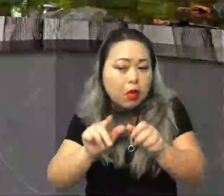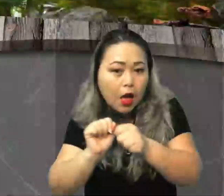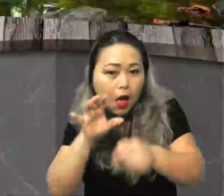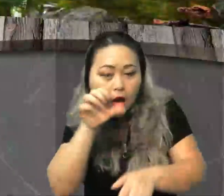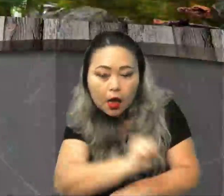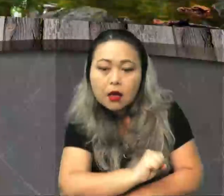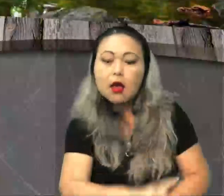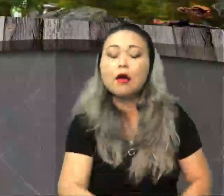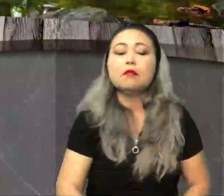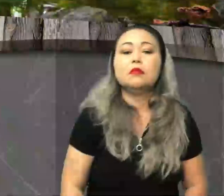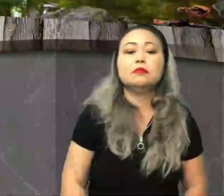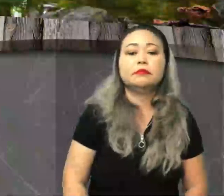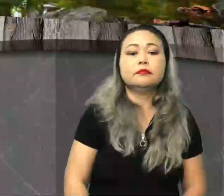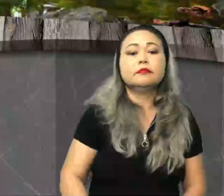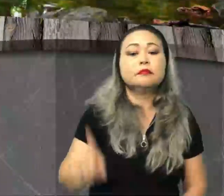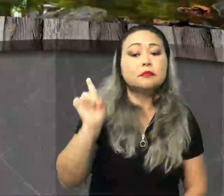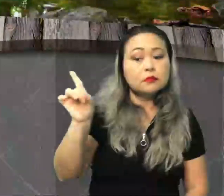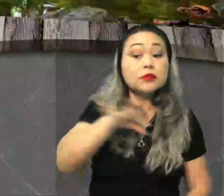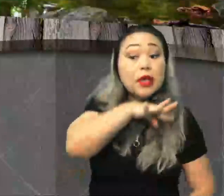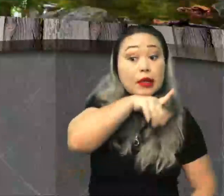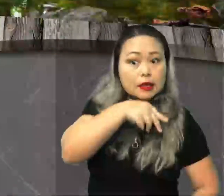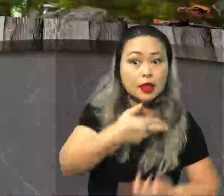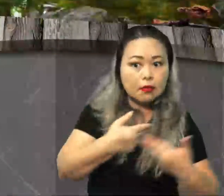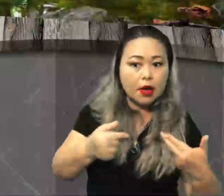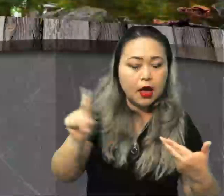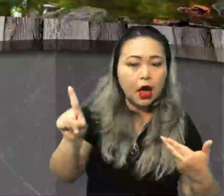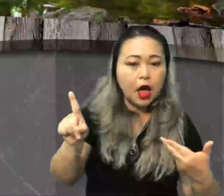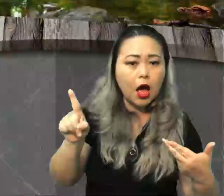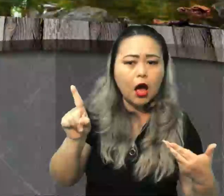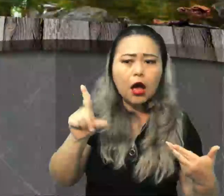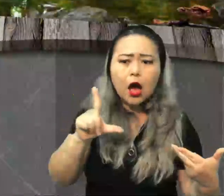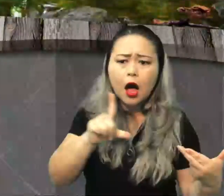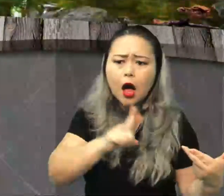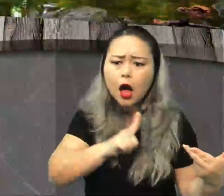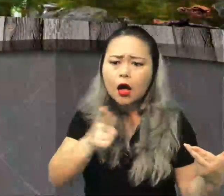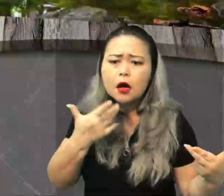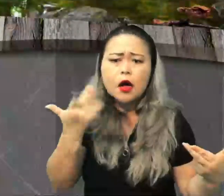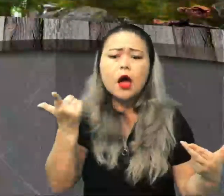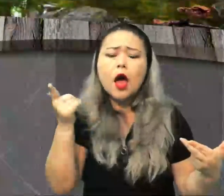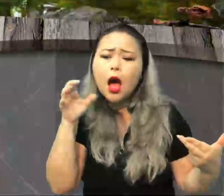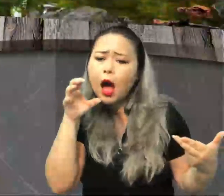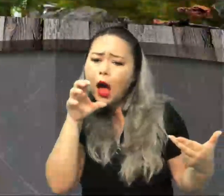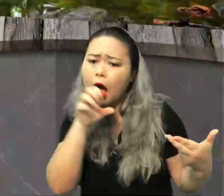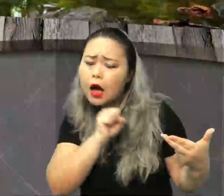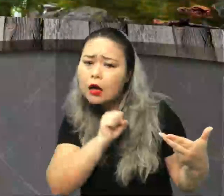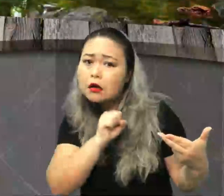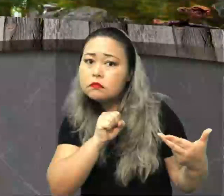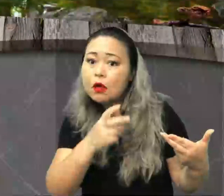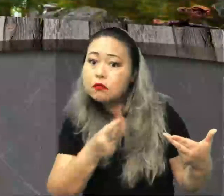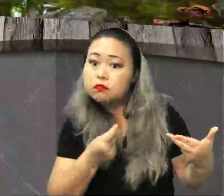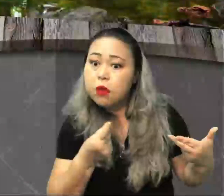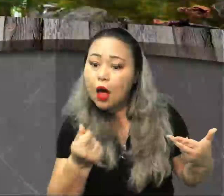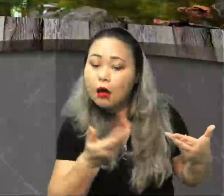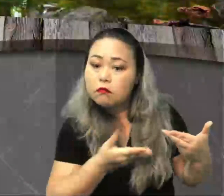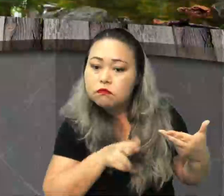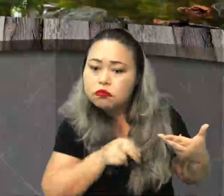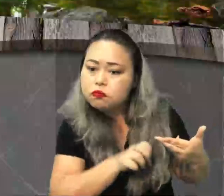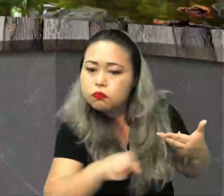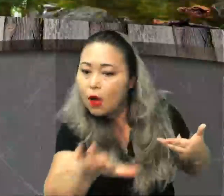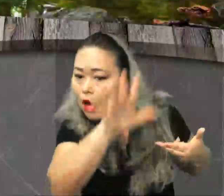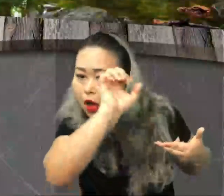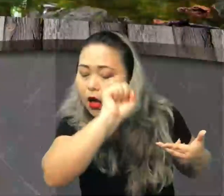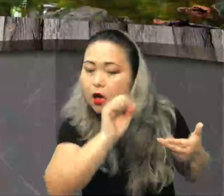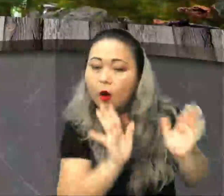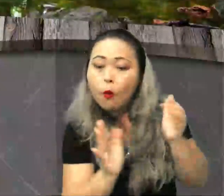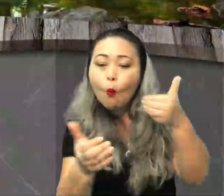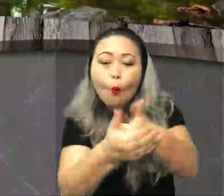Esses organismos, esses animais, eles têm uma habilidade muito grande e também de fuga e de